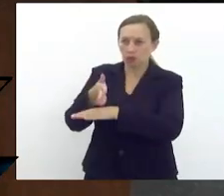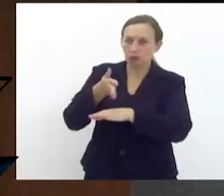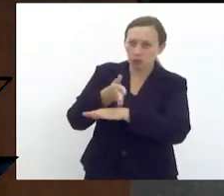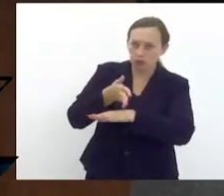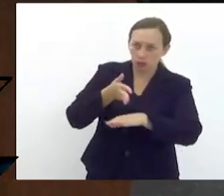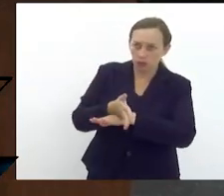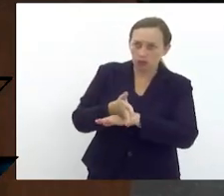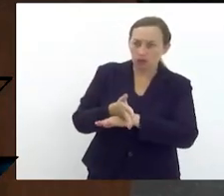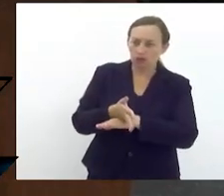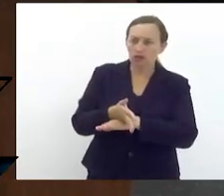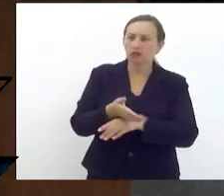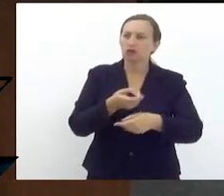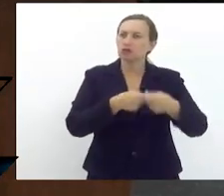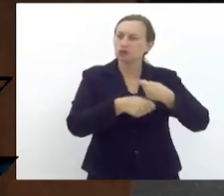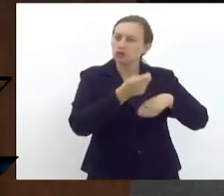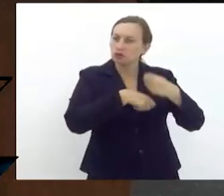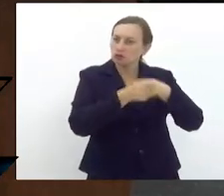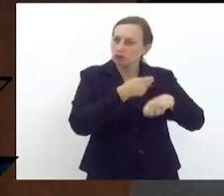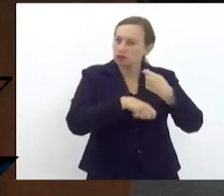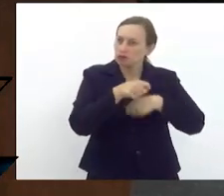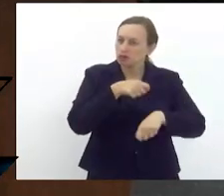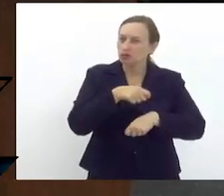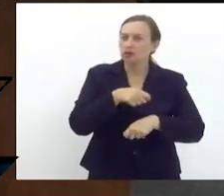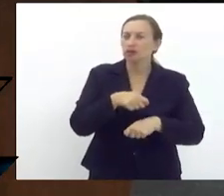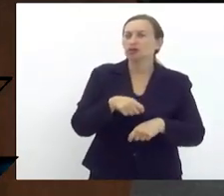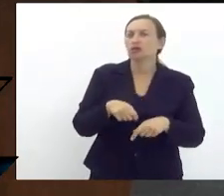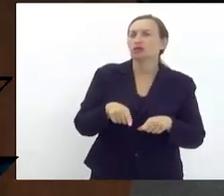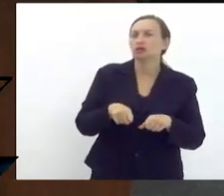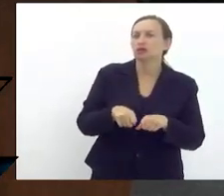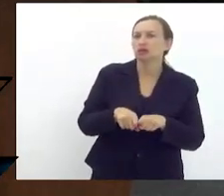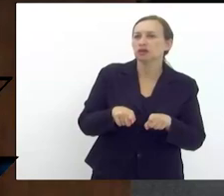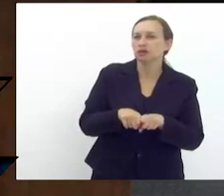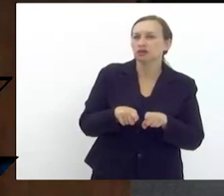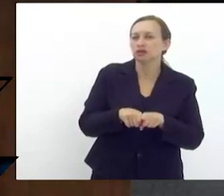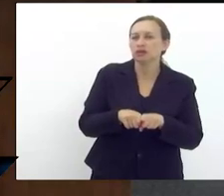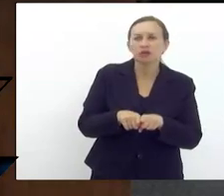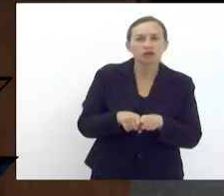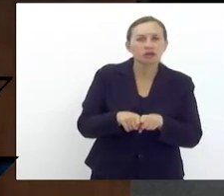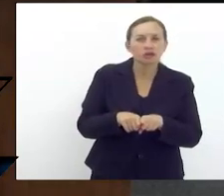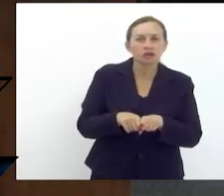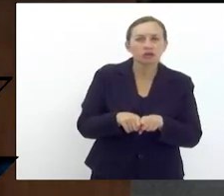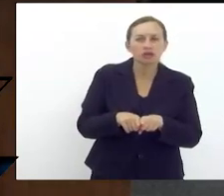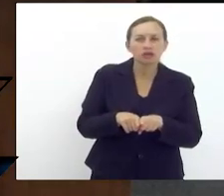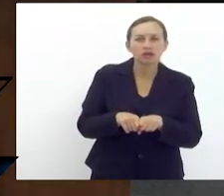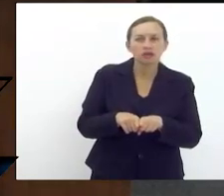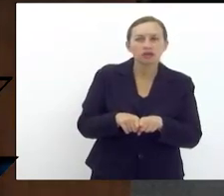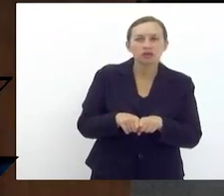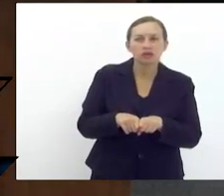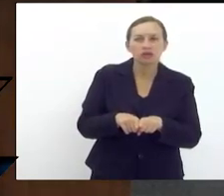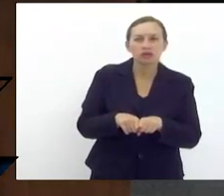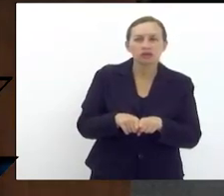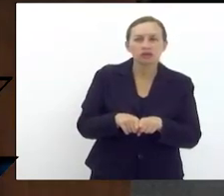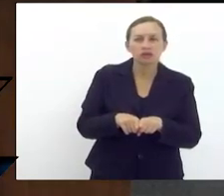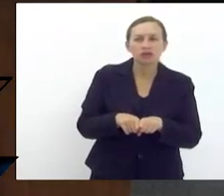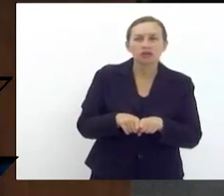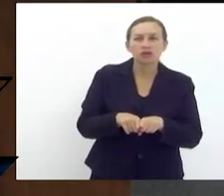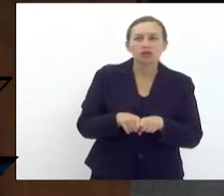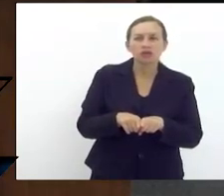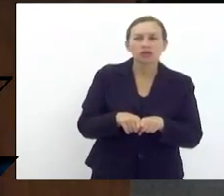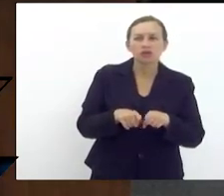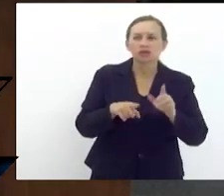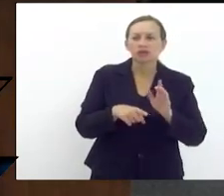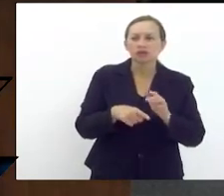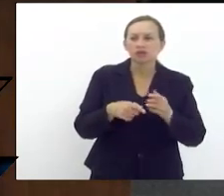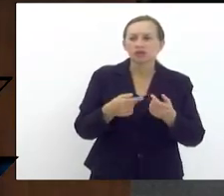e que não era incumbida sequer de prestar ah assistência necessária